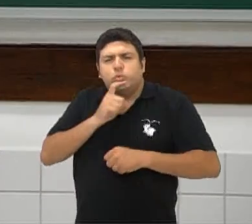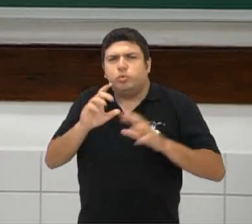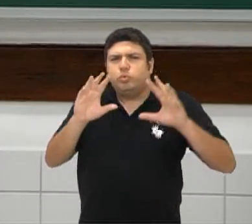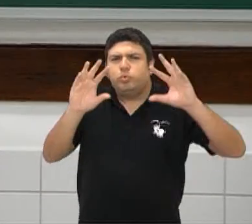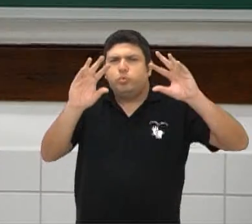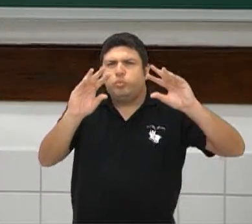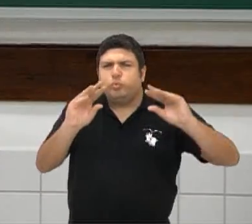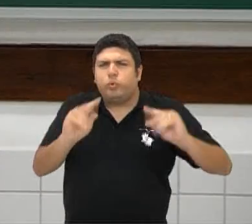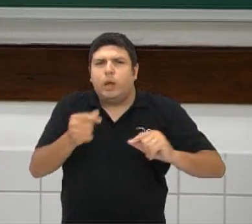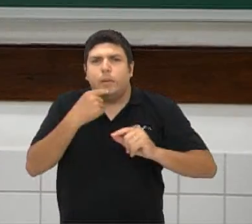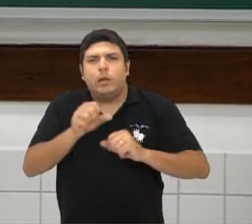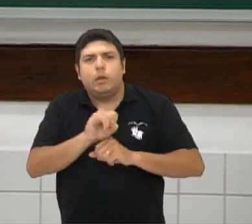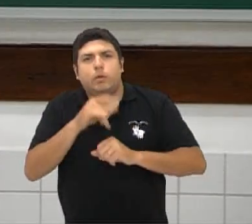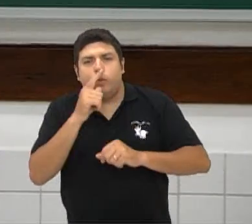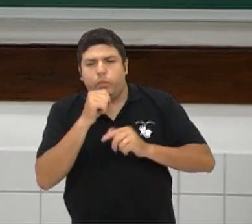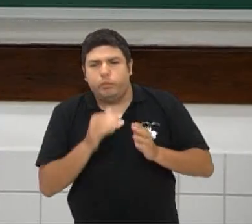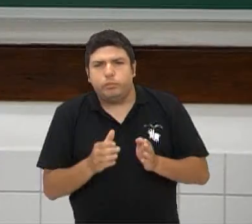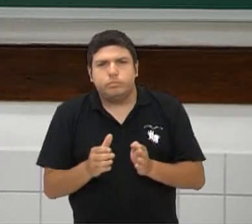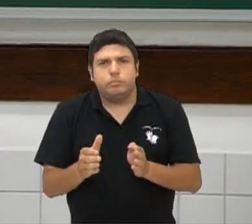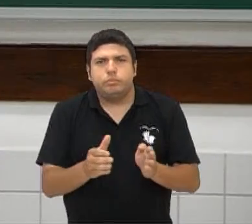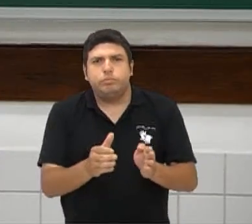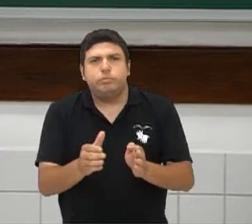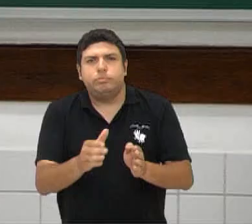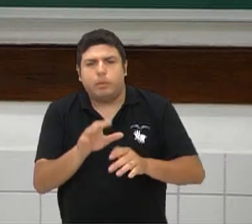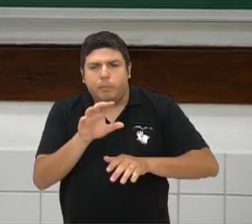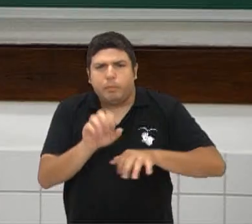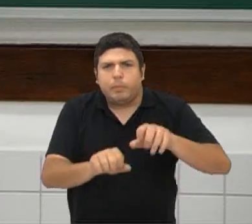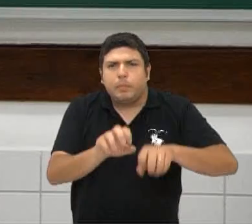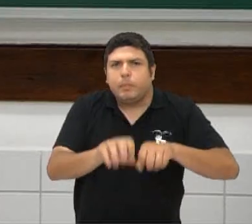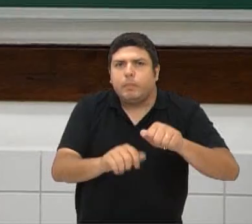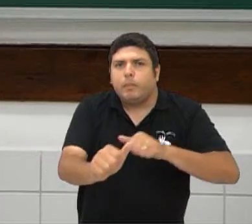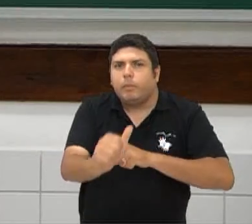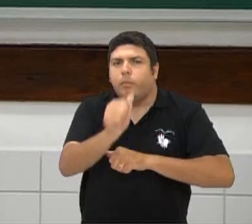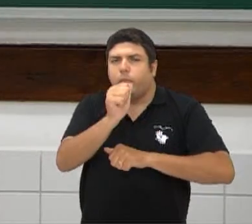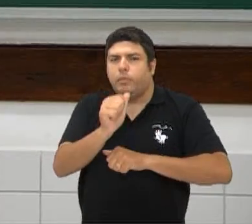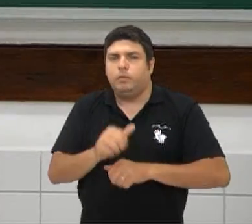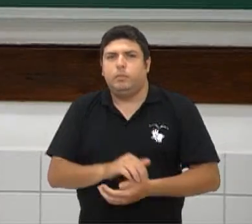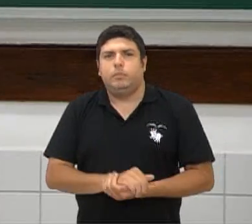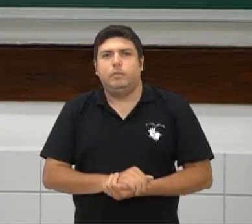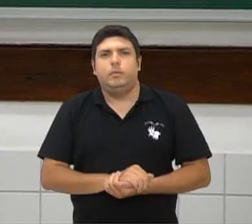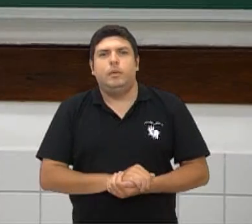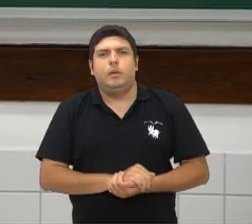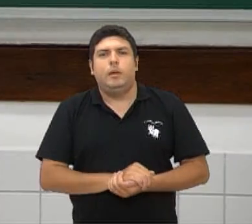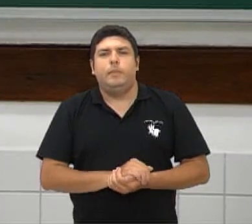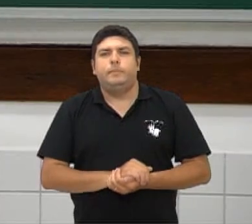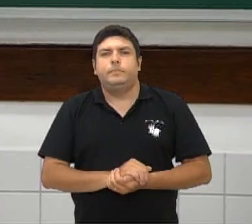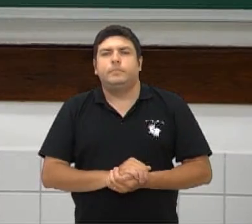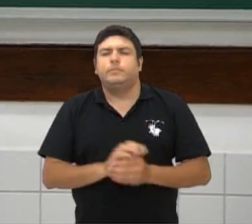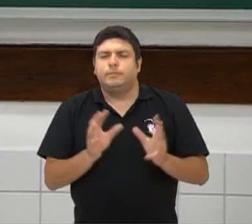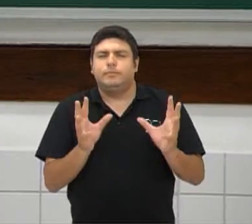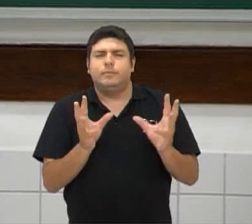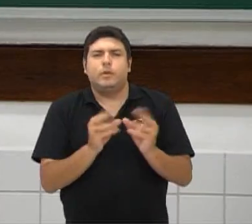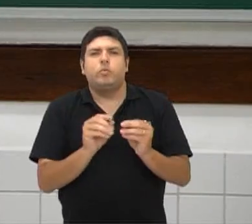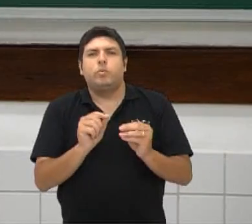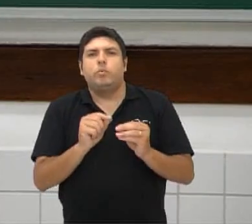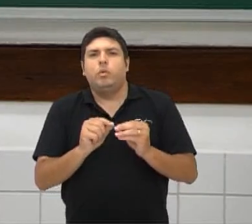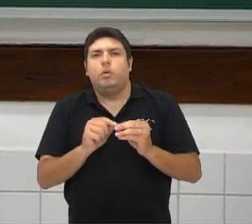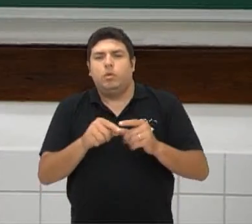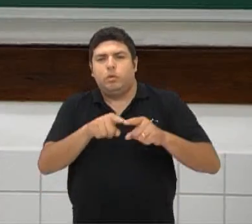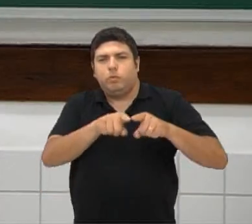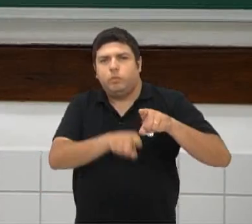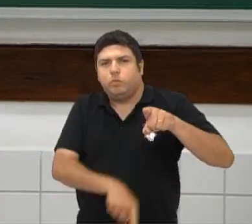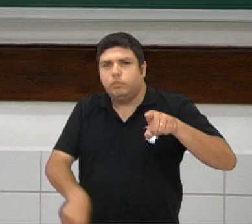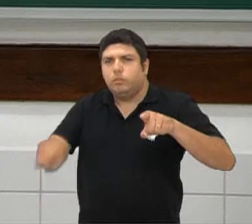forma de rio, de lago, que a gente capta para transformar na água que a gente bebe. Tá? Então está falando um pouco do ciclo da água, que é o tema da aula de